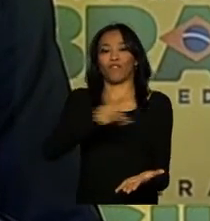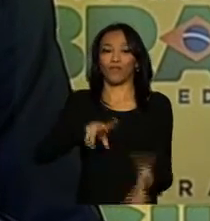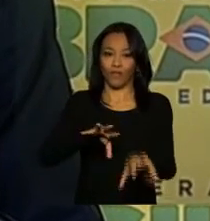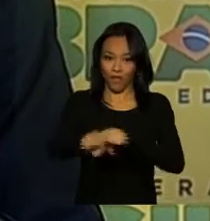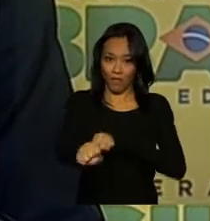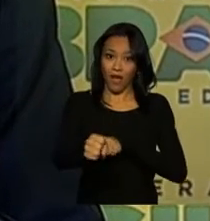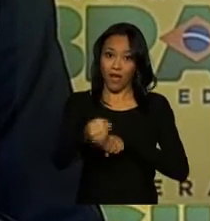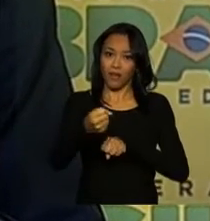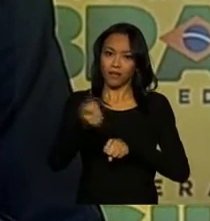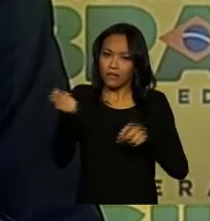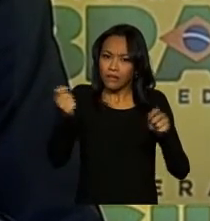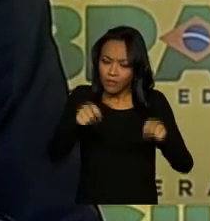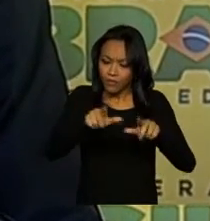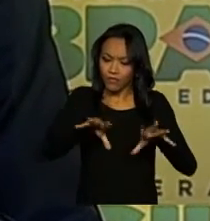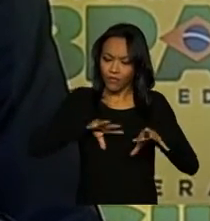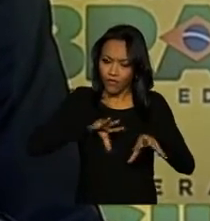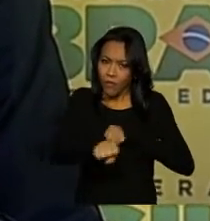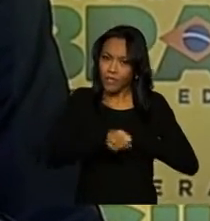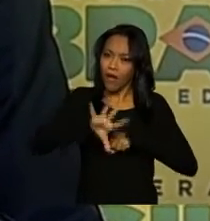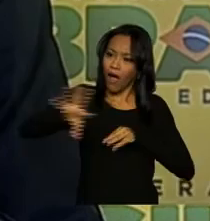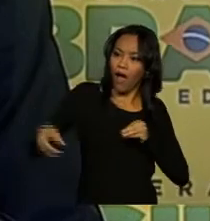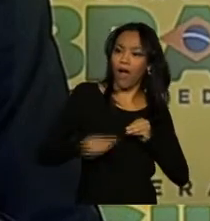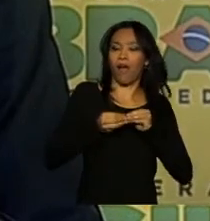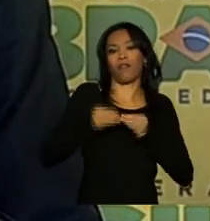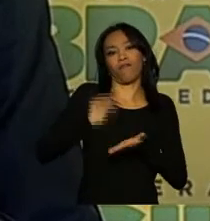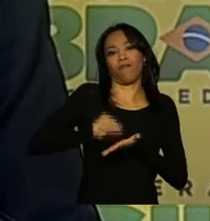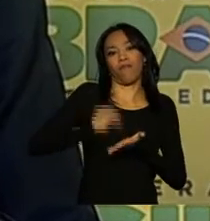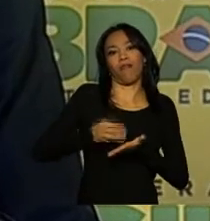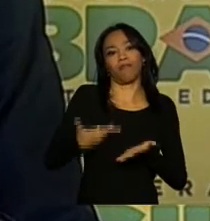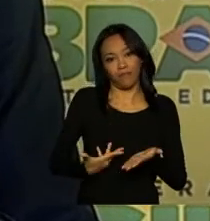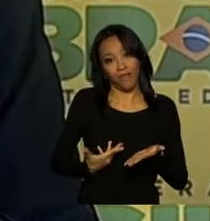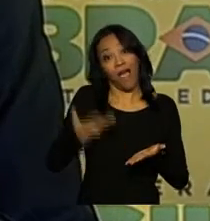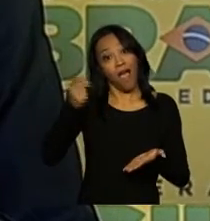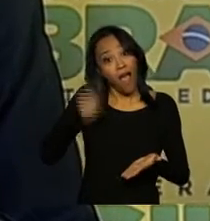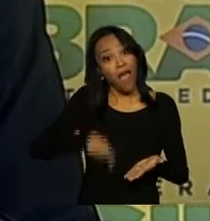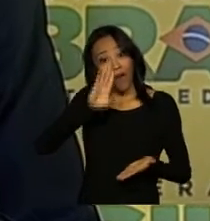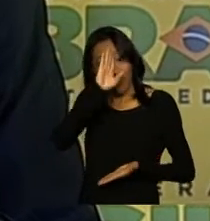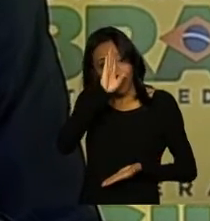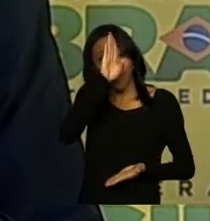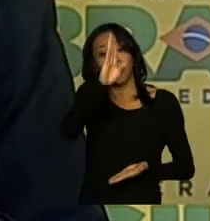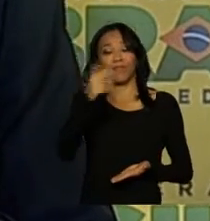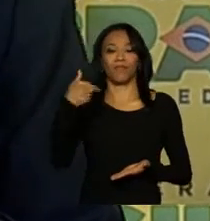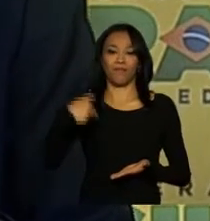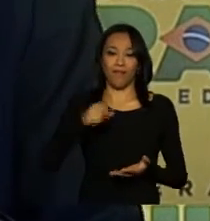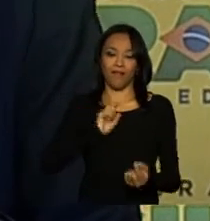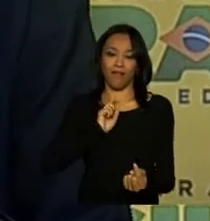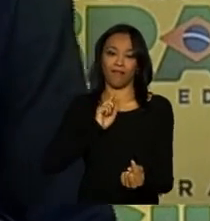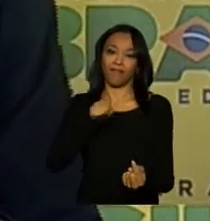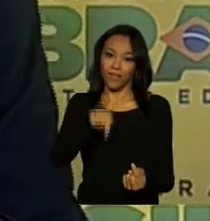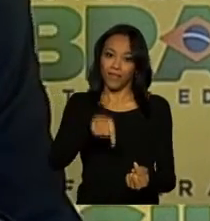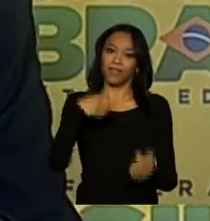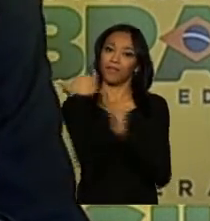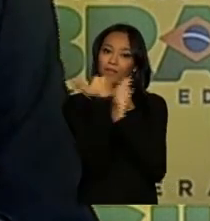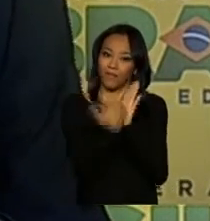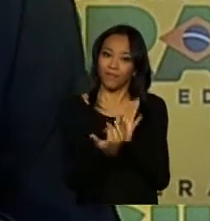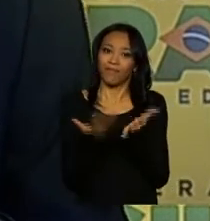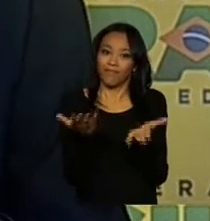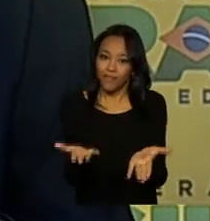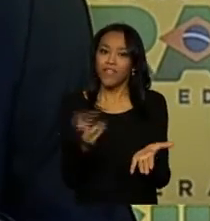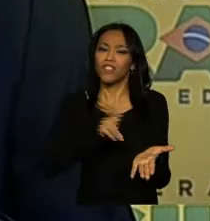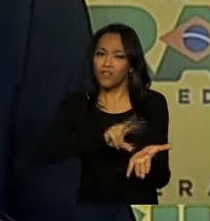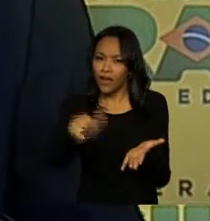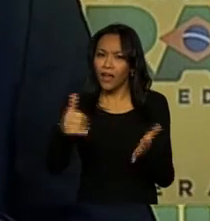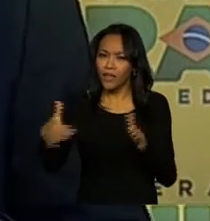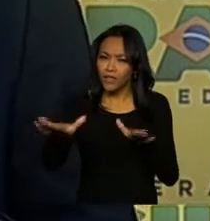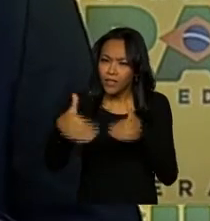faça a complementação na licenciatura que ele precisa esse é o ponto mais importante que nós temos agora essa discussão que vamos fazer com o